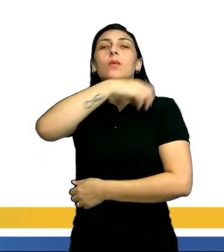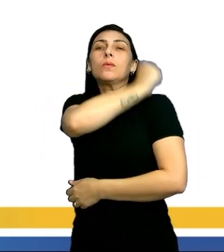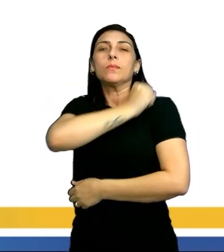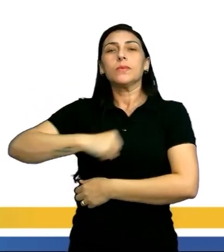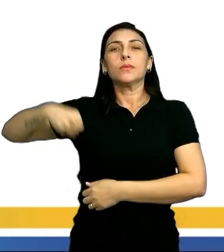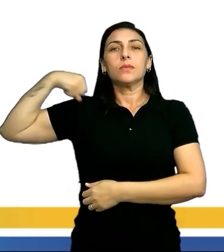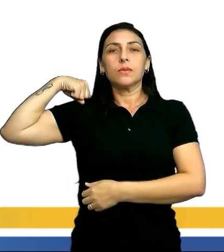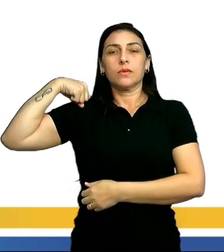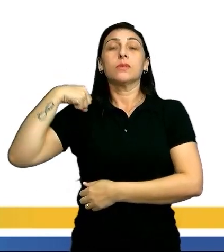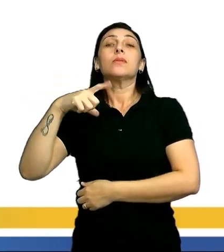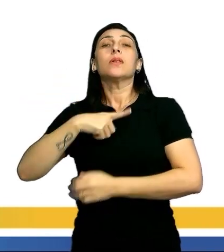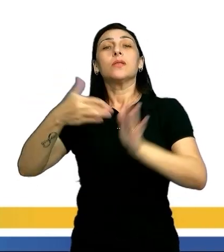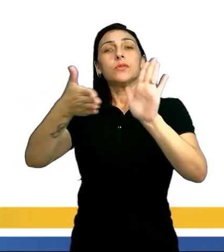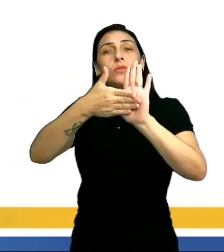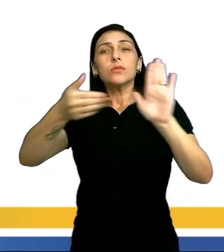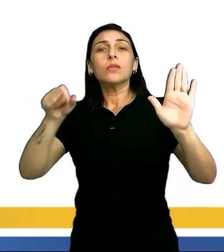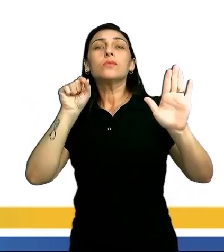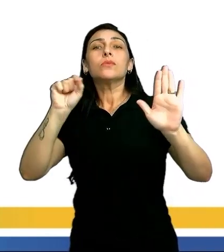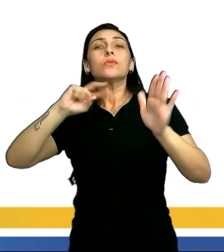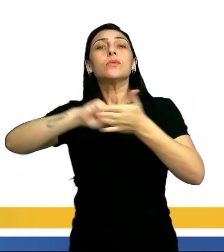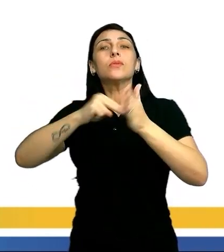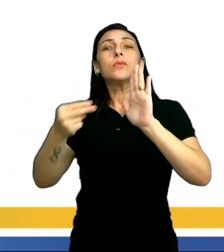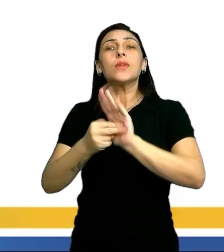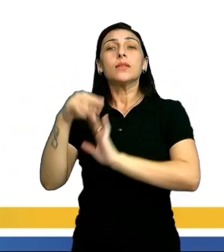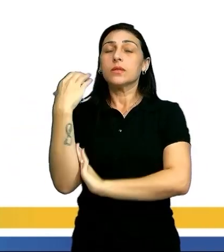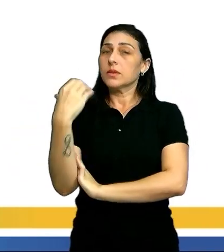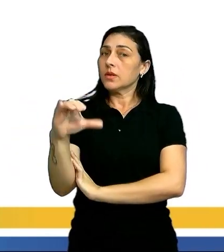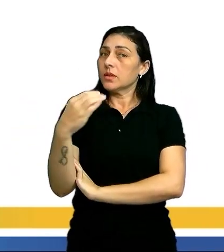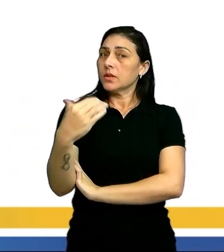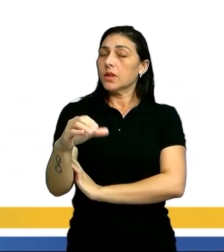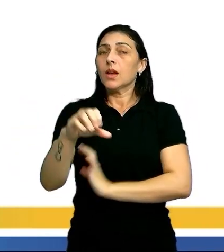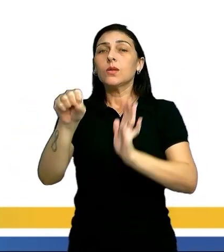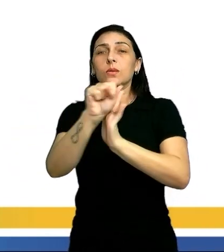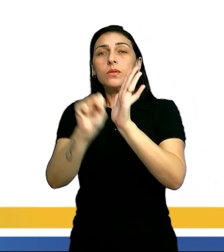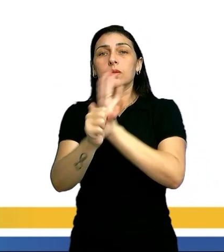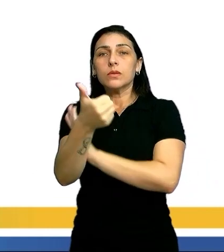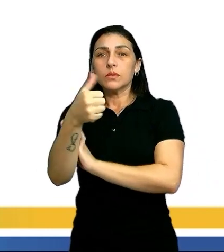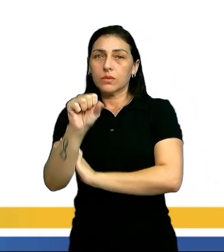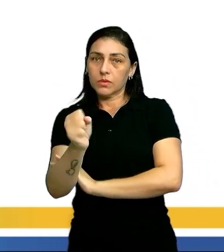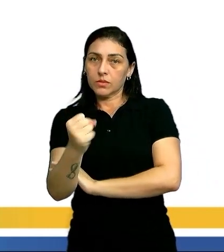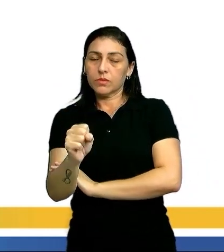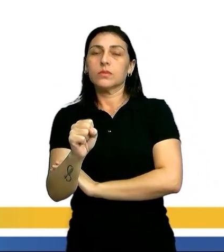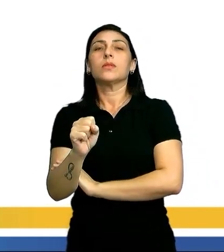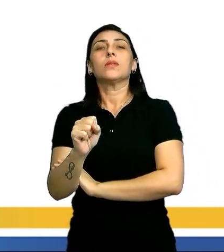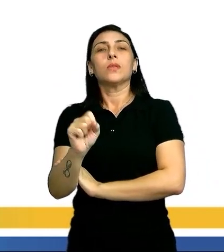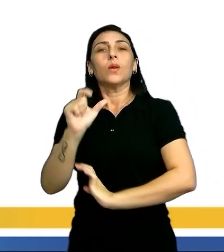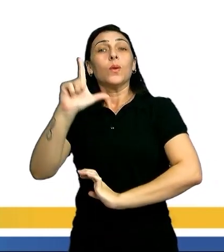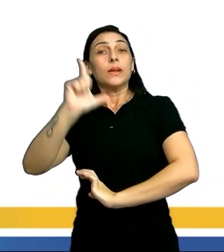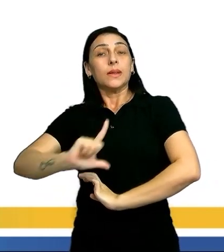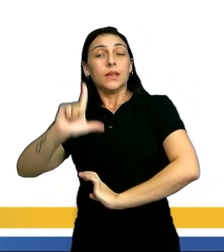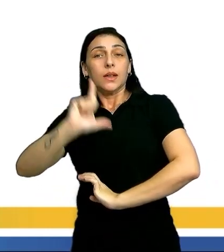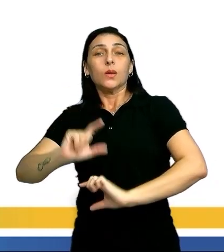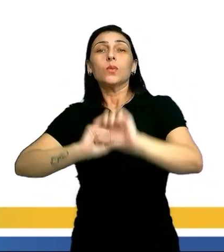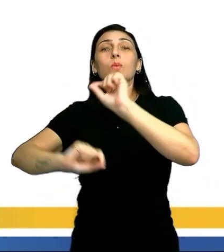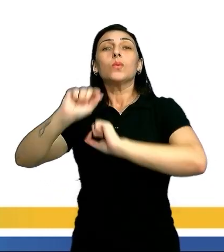Sócrates. Estética, gente, se tornou ciência no século XVIII. Literalidade,